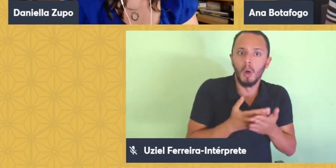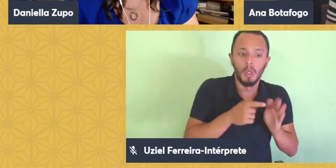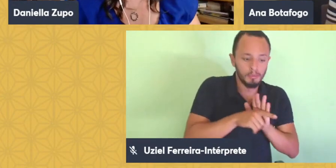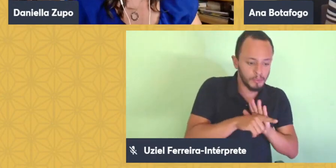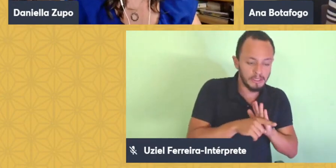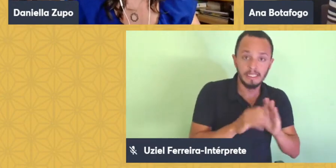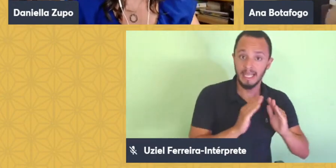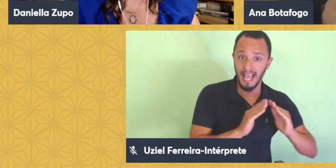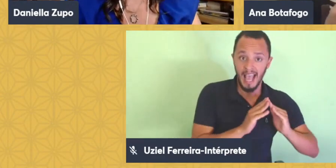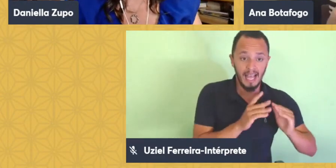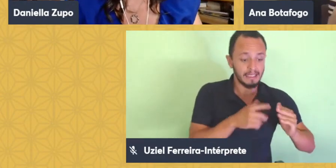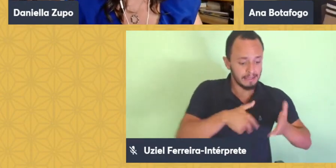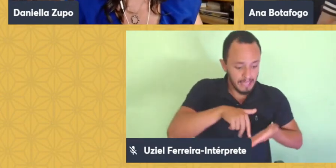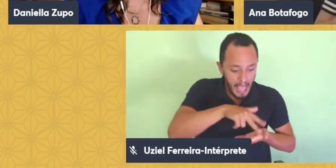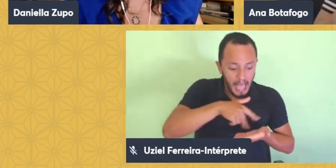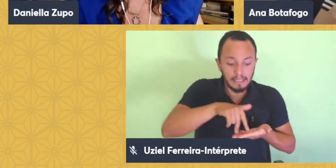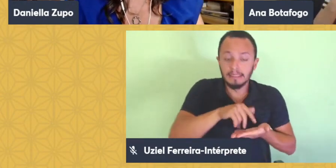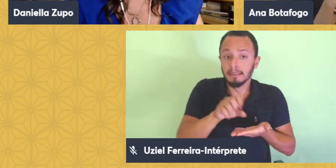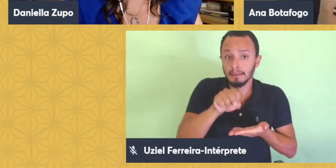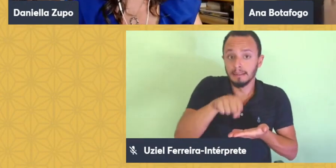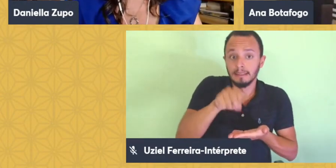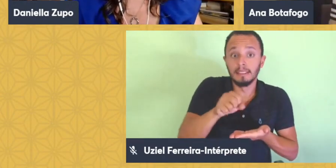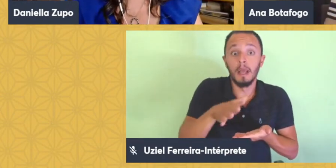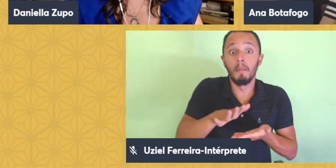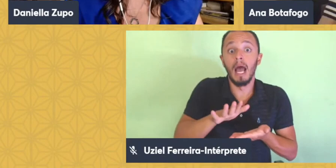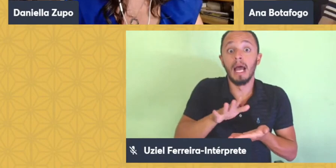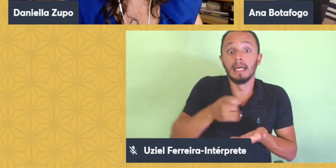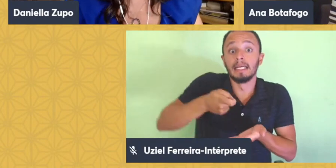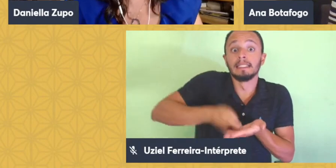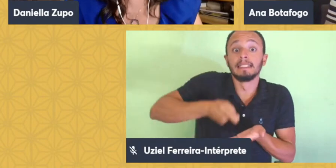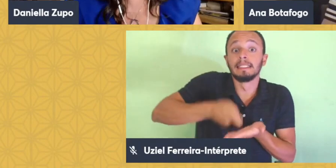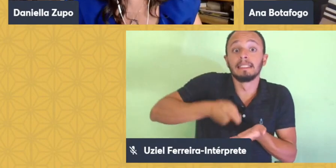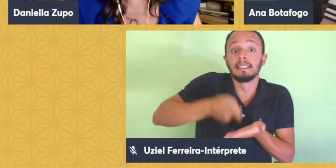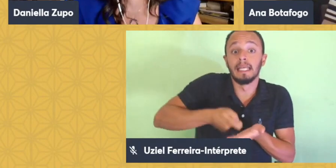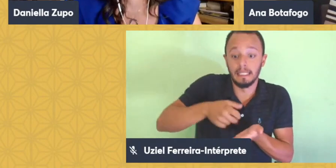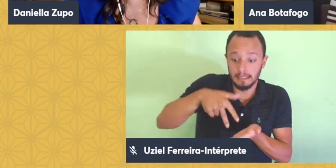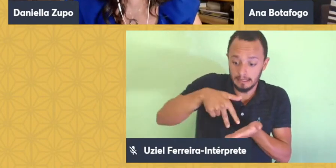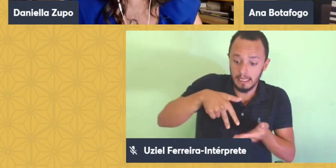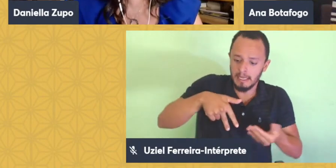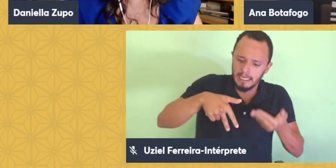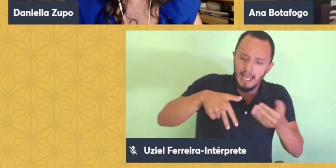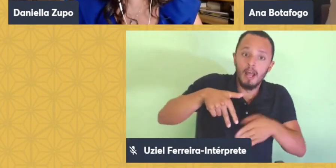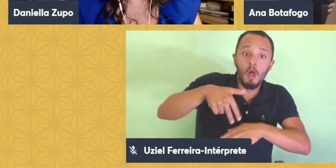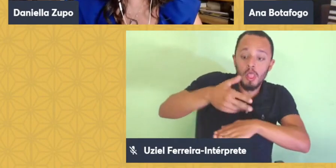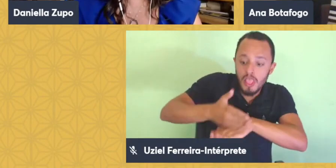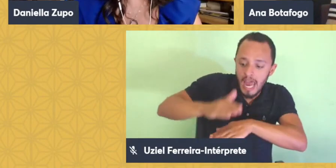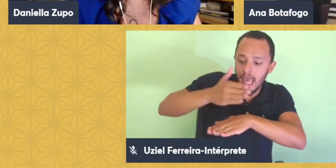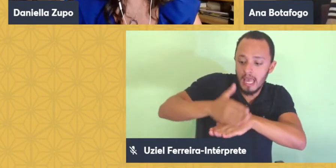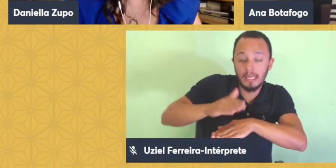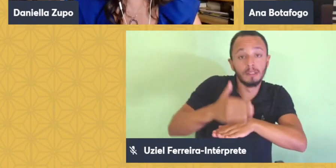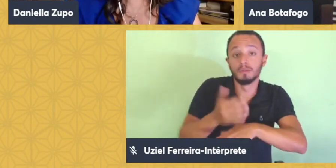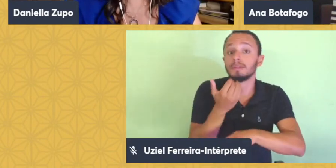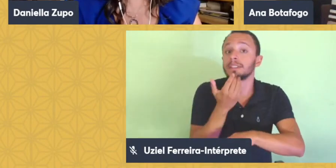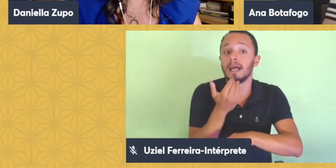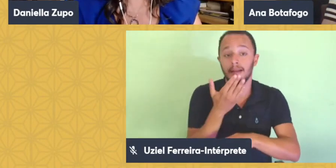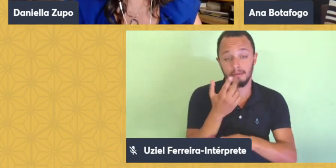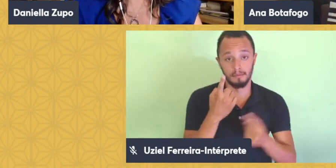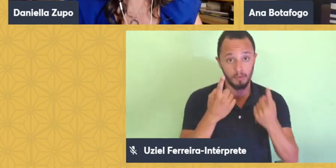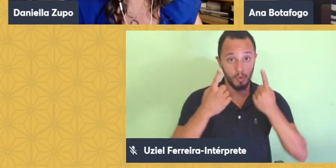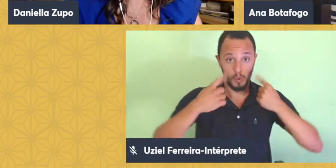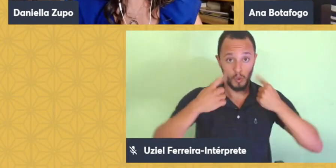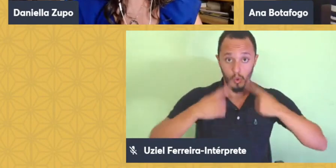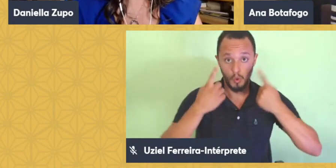a e um corpo se ressente o comportamento do corpo fala o